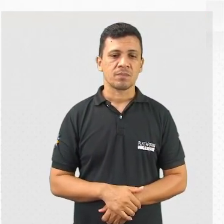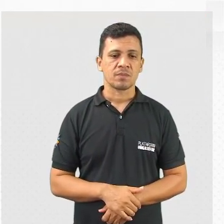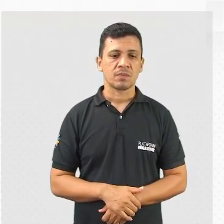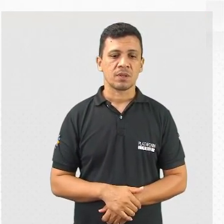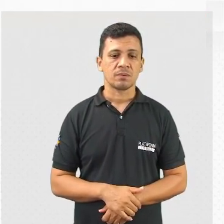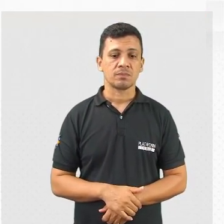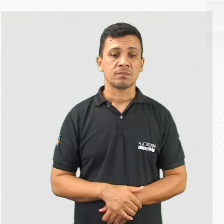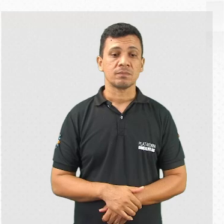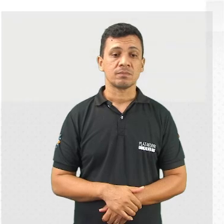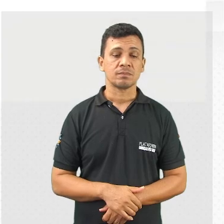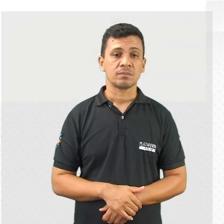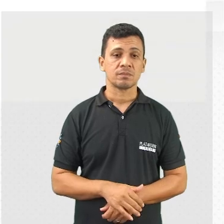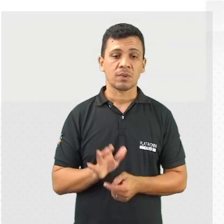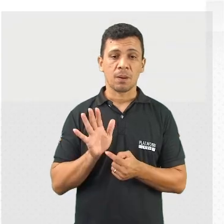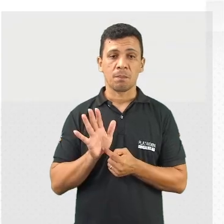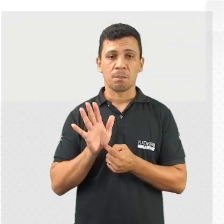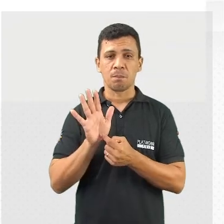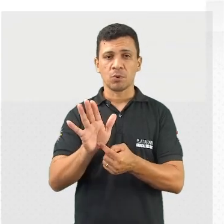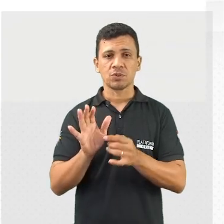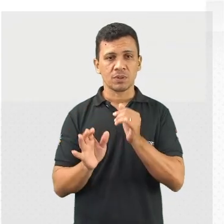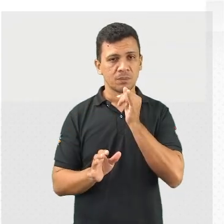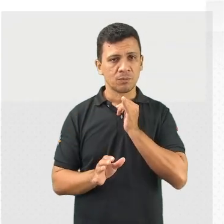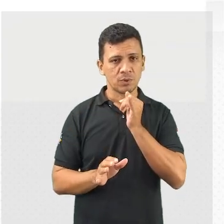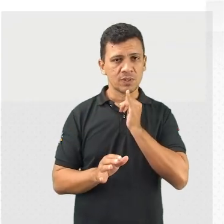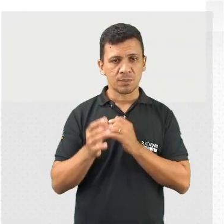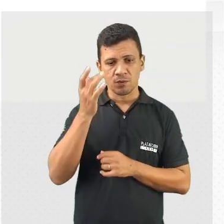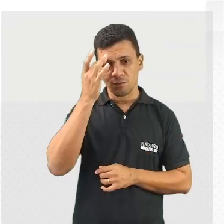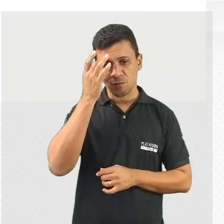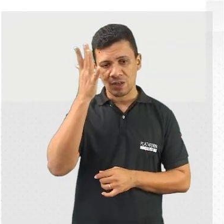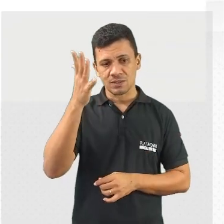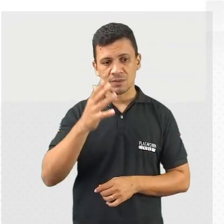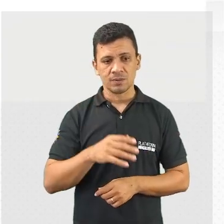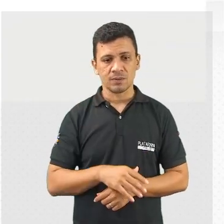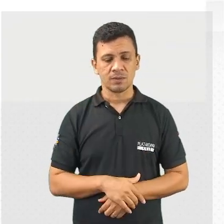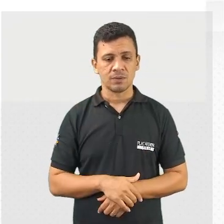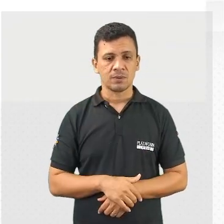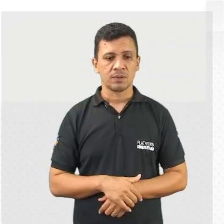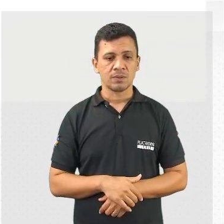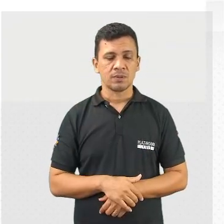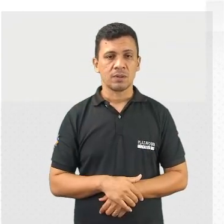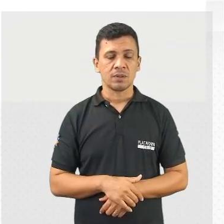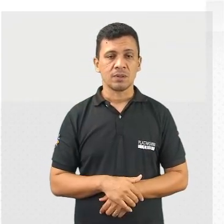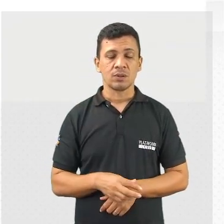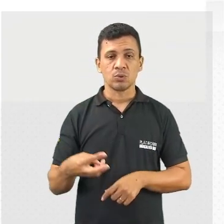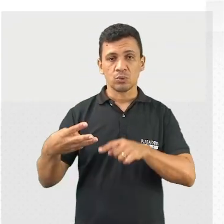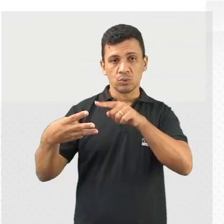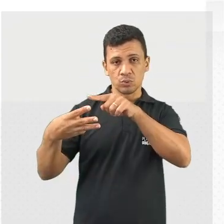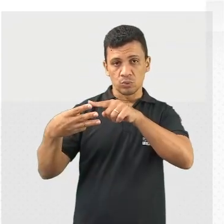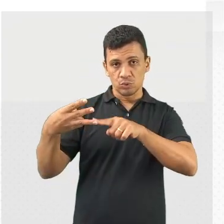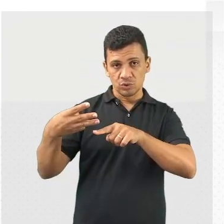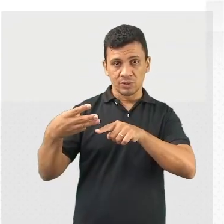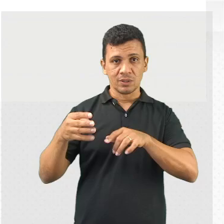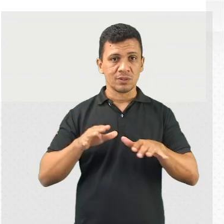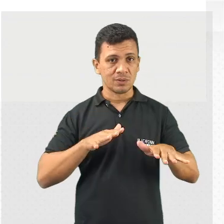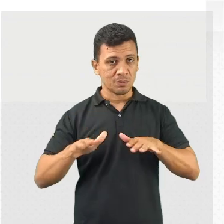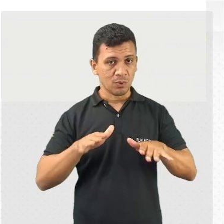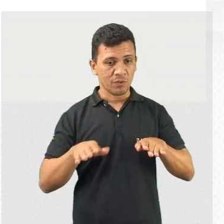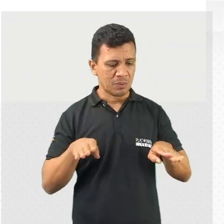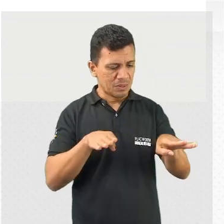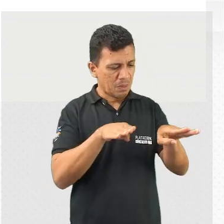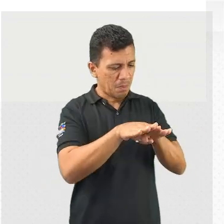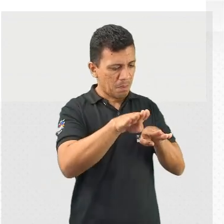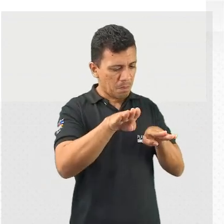chave de ouro isso aqui, só para te mostrar um exemplo fácil, tá? Para não esquecer. Os 3 movimentos de placas tectônicas. Vou fazer a linhazinha aqui, ó.